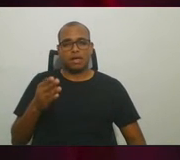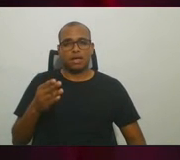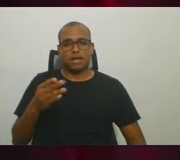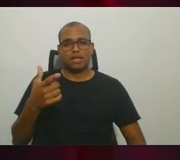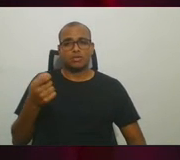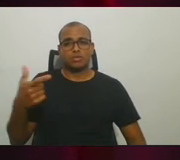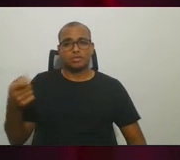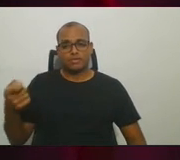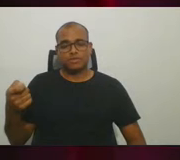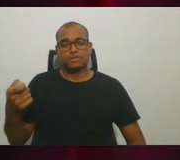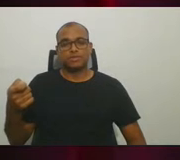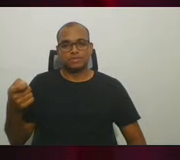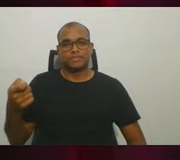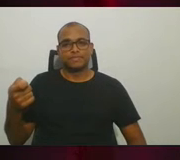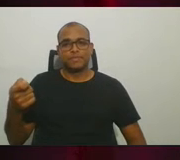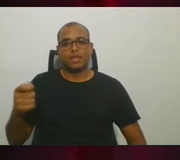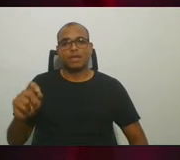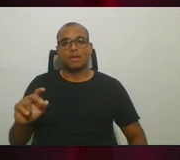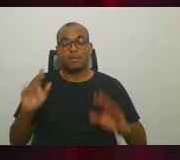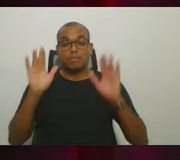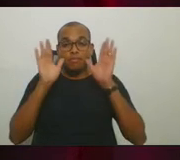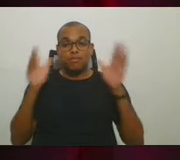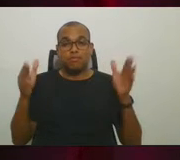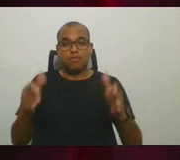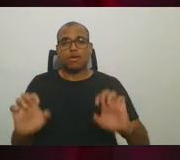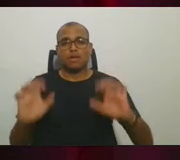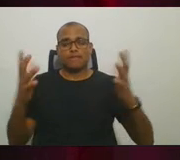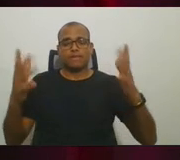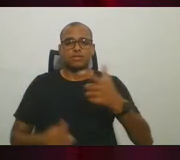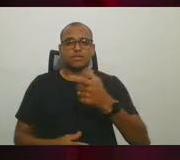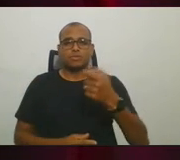02/2020, ProEventos